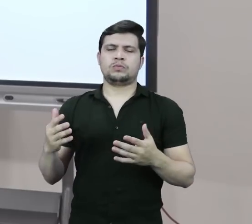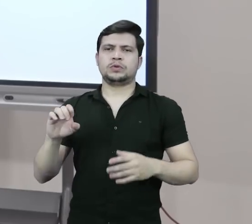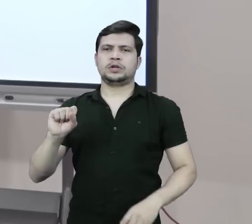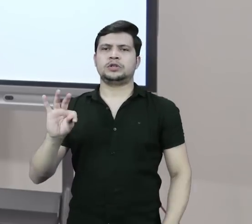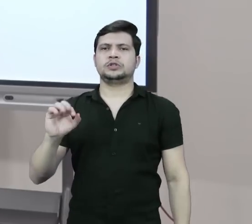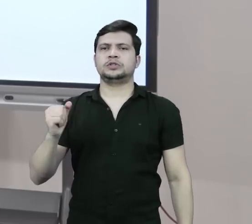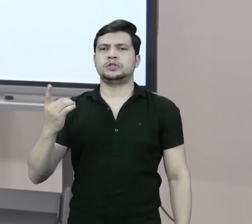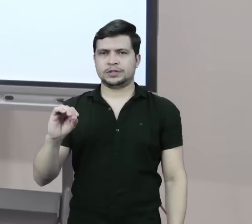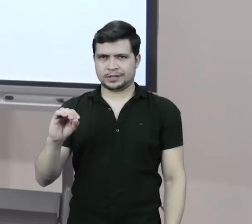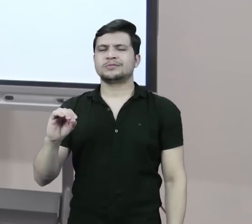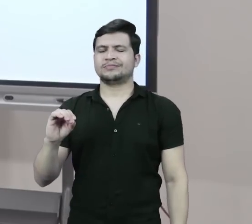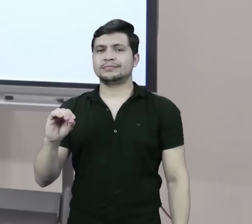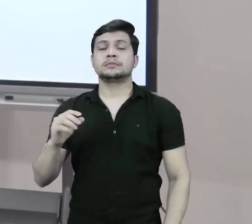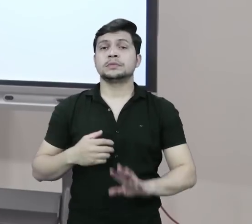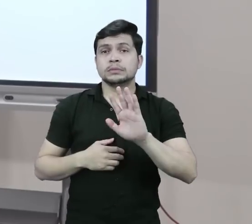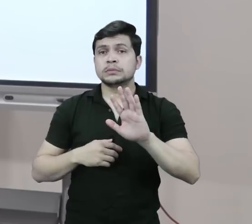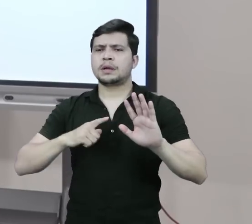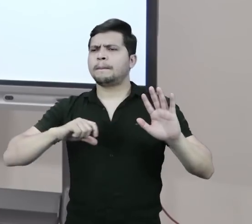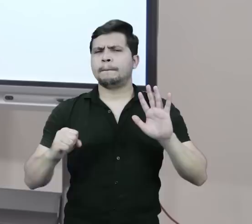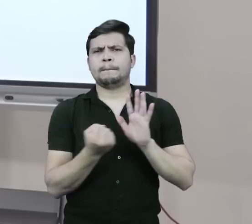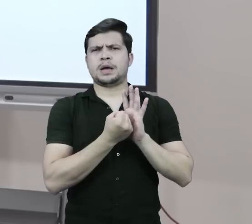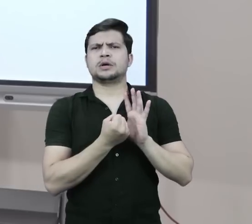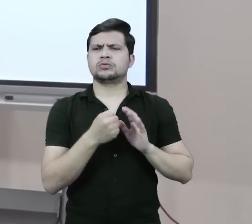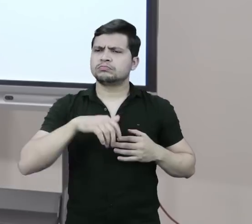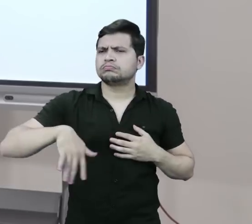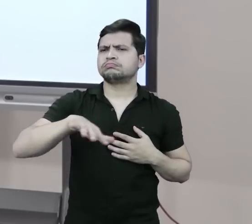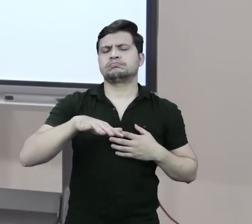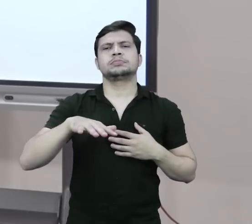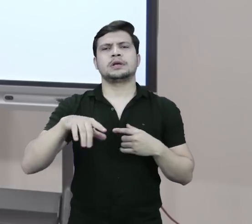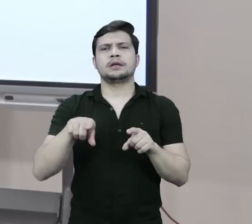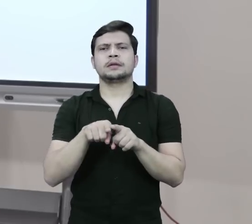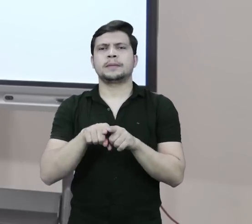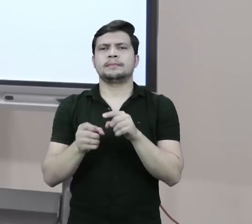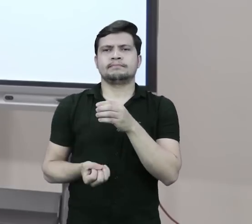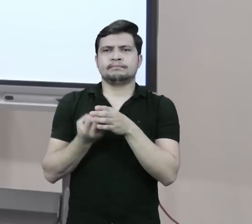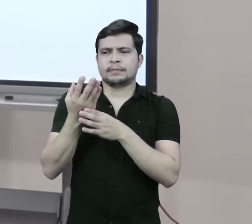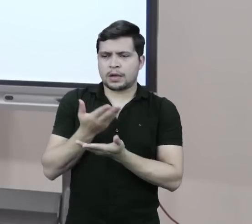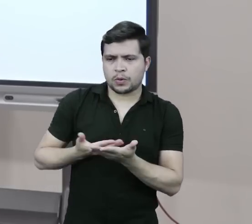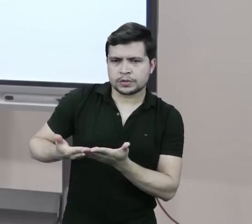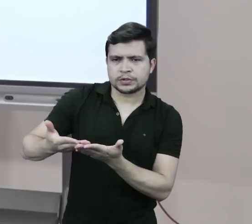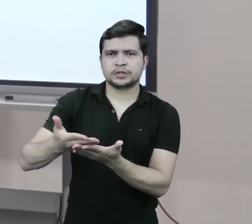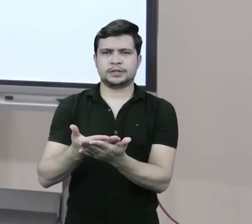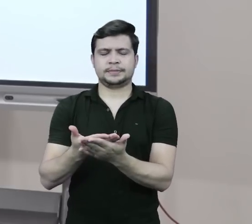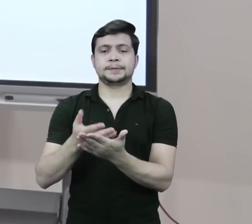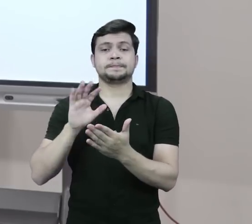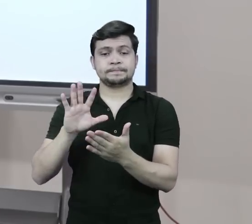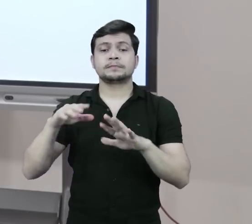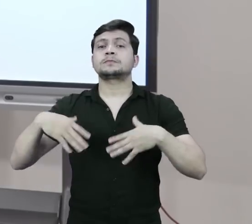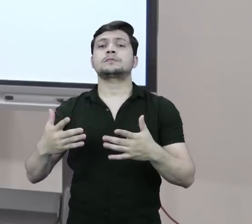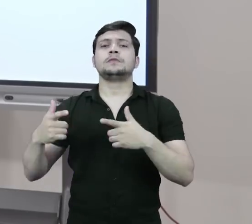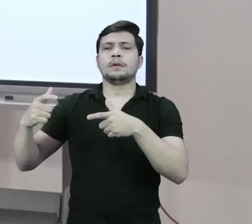impacto produzido sobre um habitat, comunidade ou ecossistema, entre outras funções. A posição trófica do